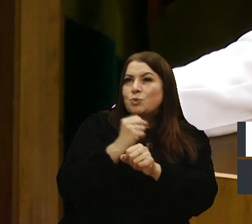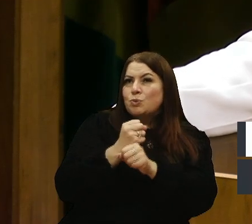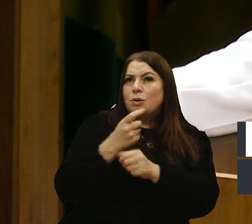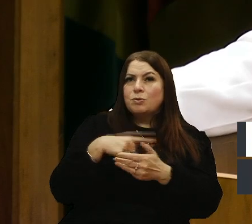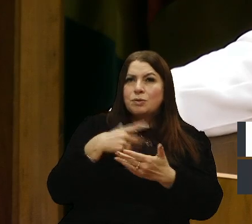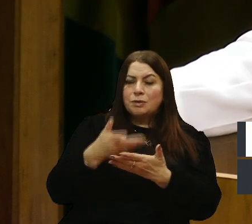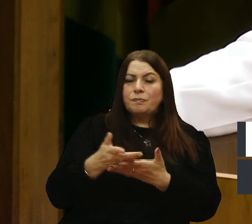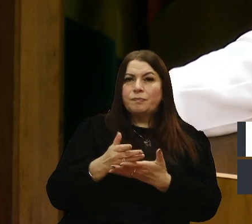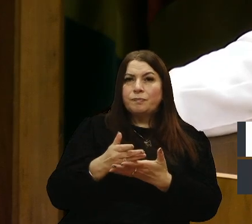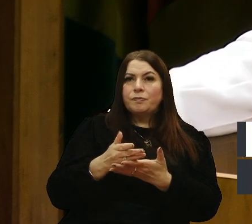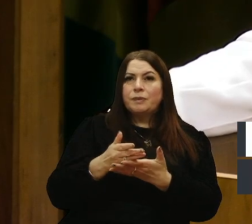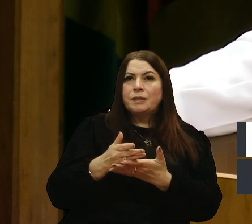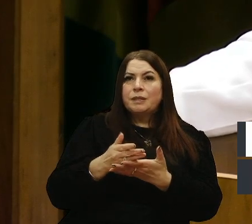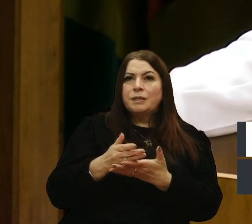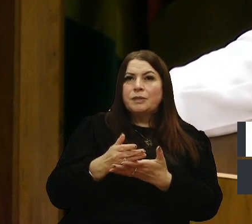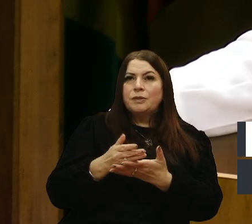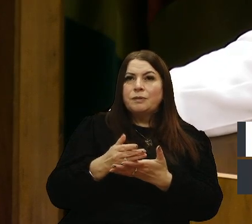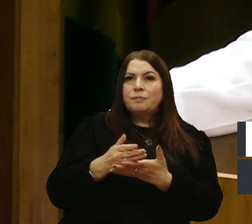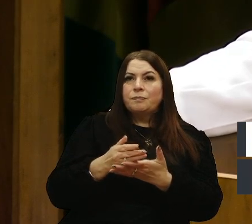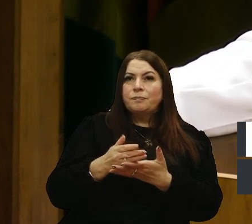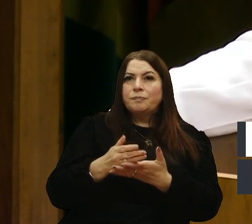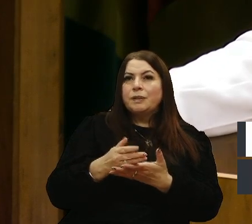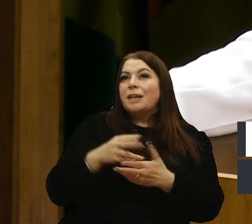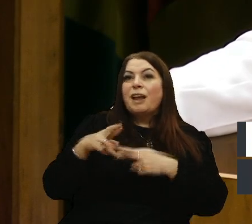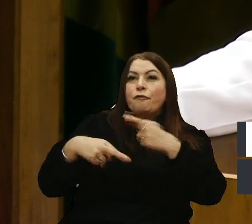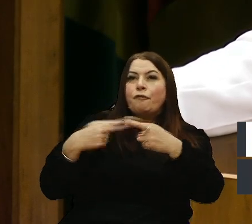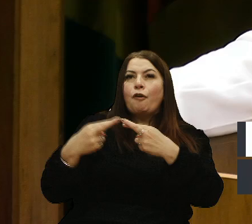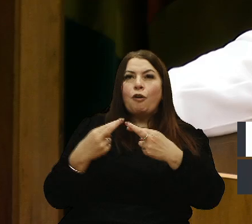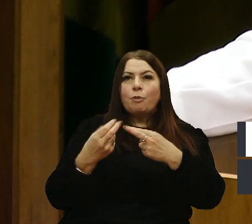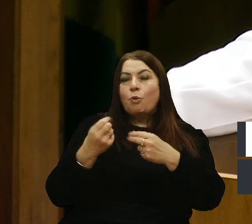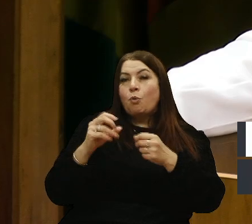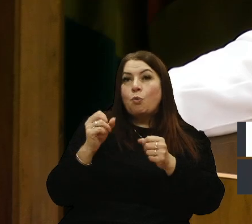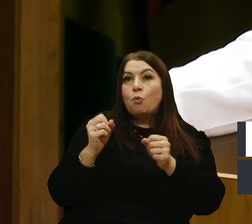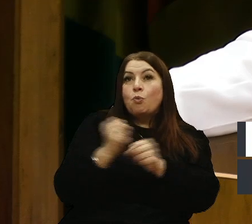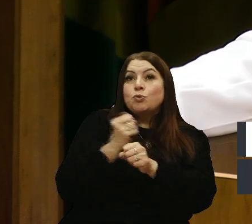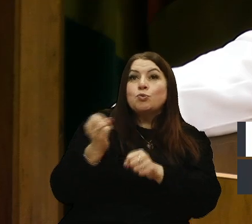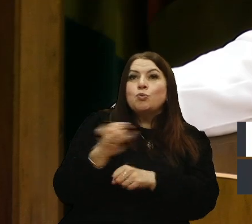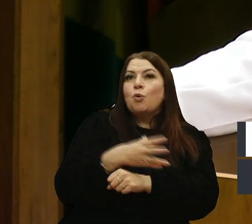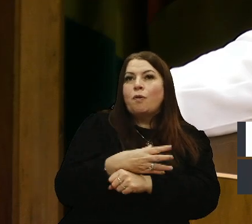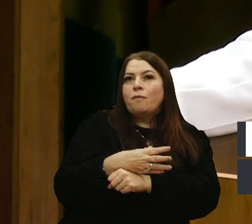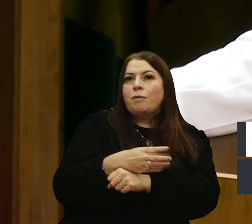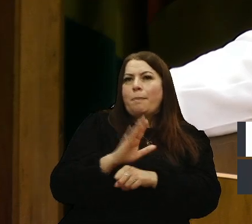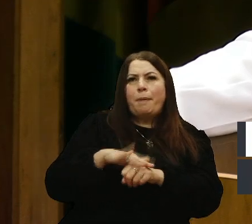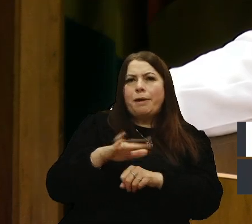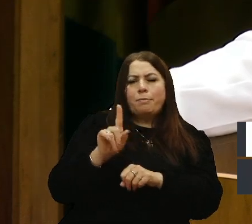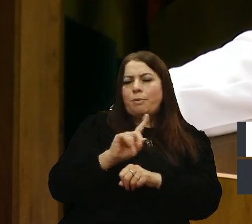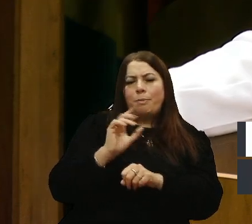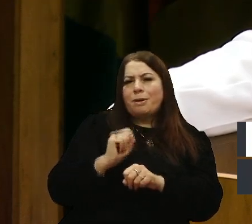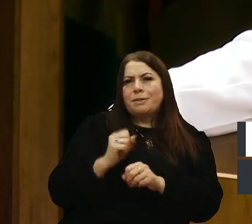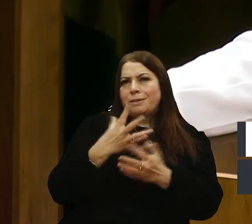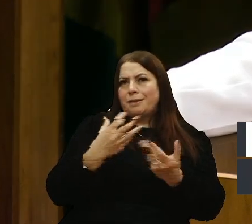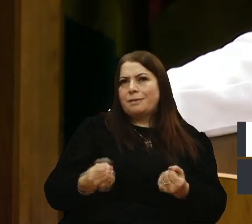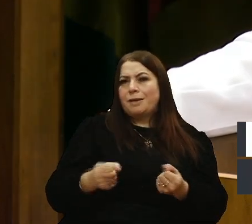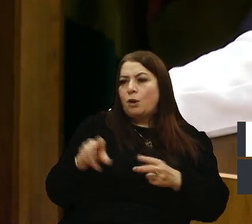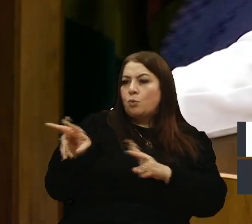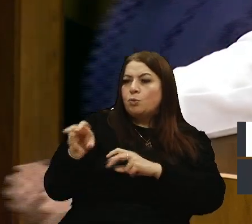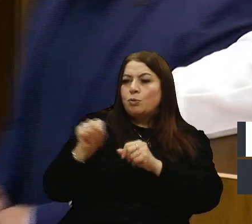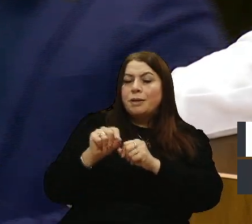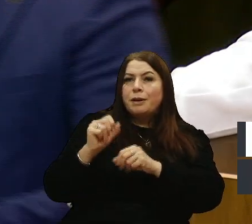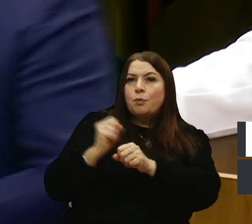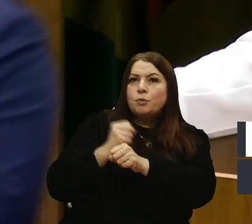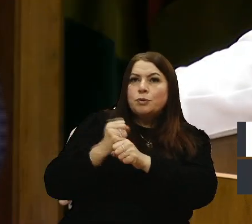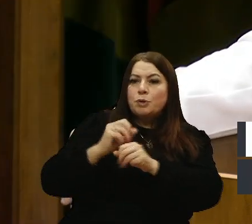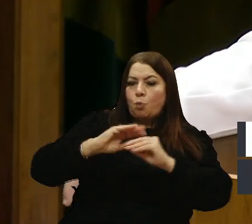que estão em fase de reforma ou construções novas. Não podemos mais admitir que o agricultor que queira construir